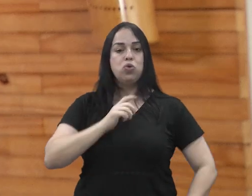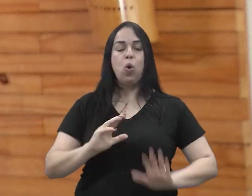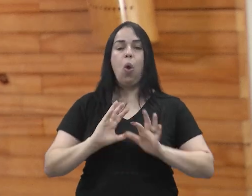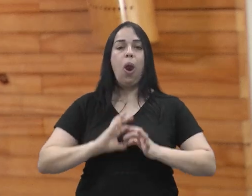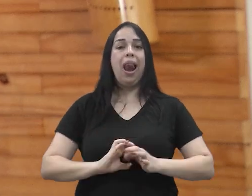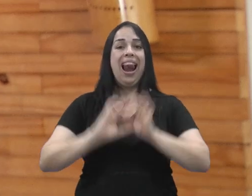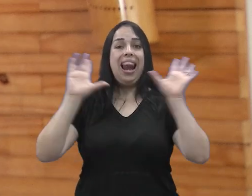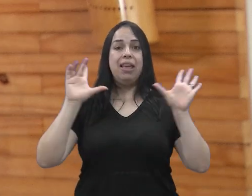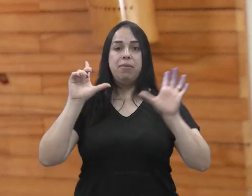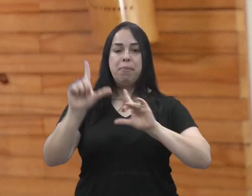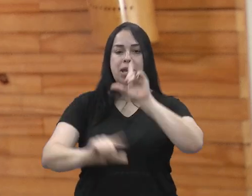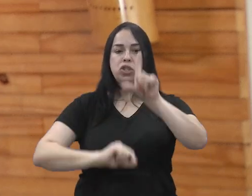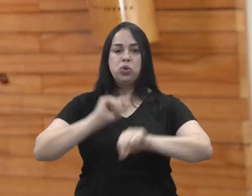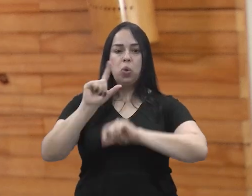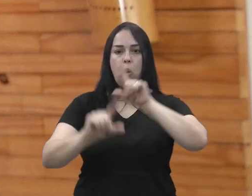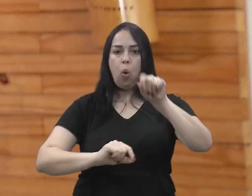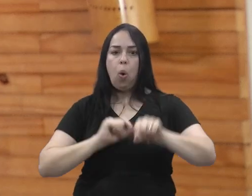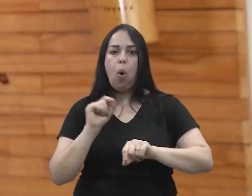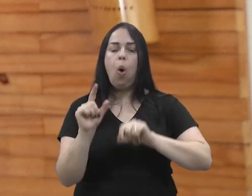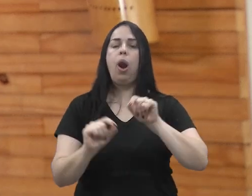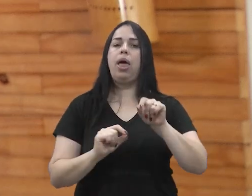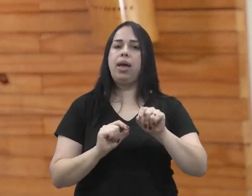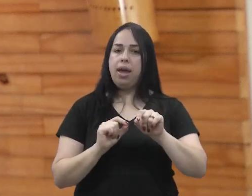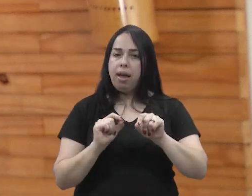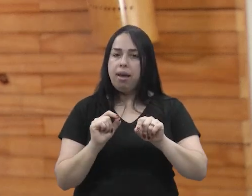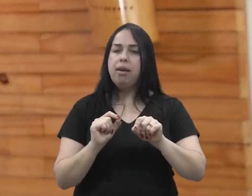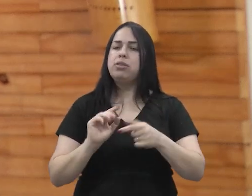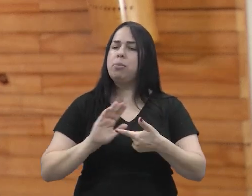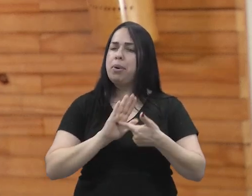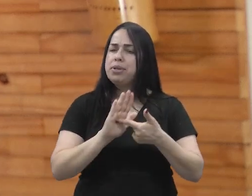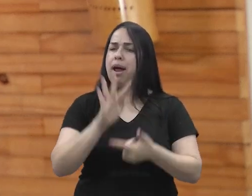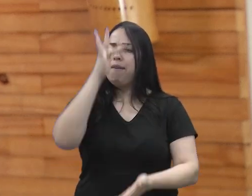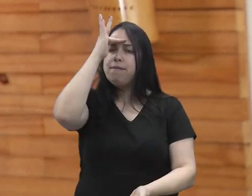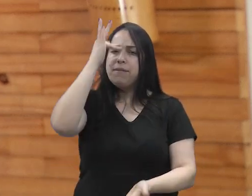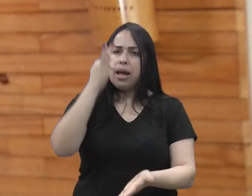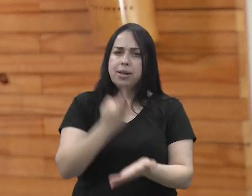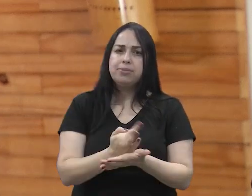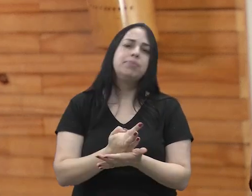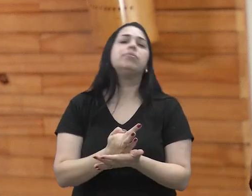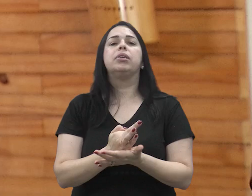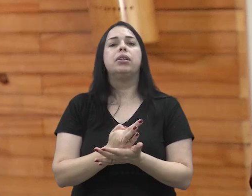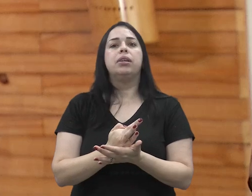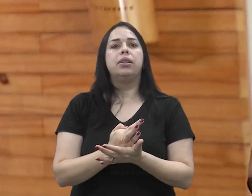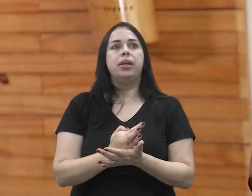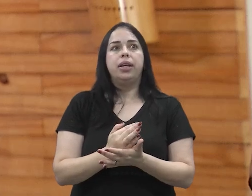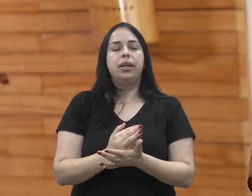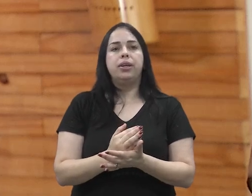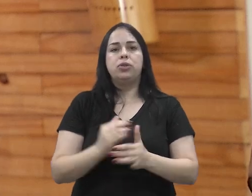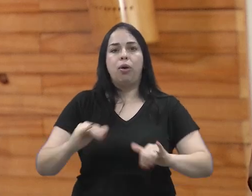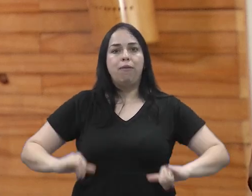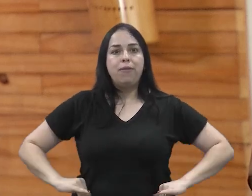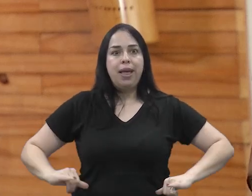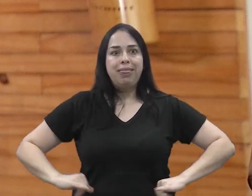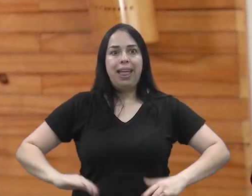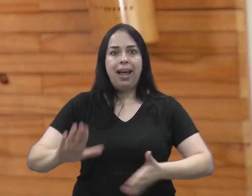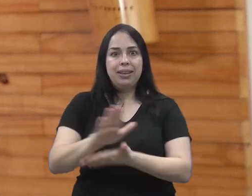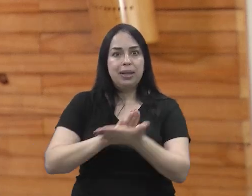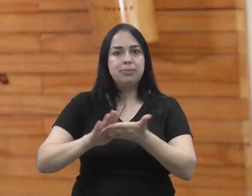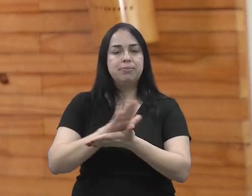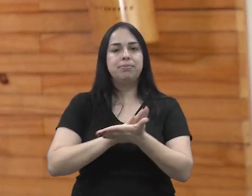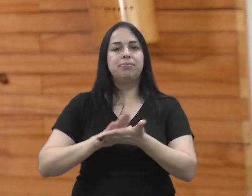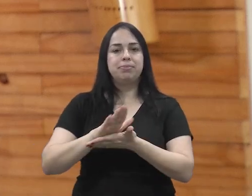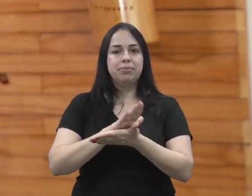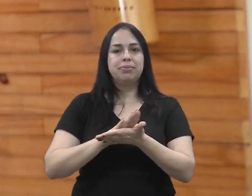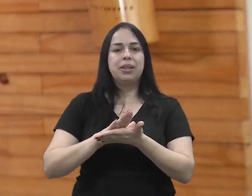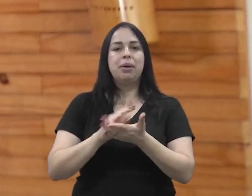essa liberdade de escolher, a liberdade de vivenciar a minha fé, sem sofrer danos por isso, né? E quando